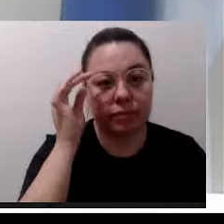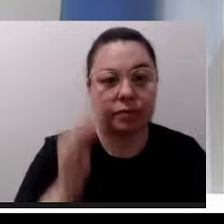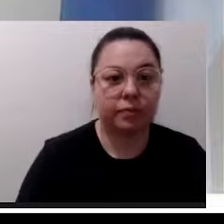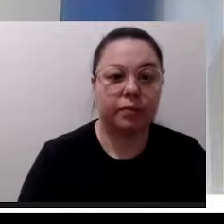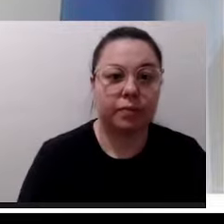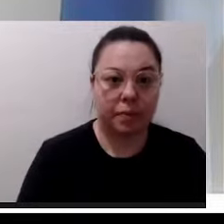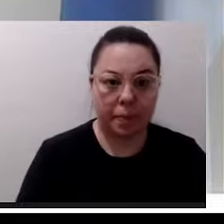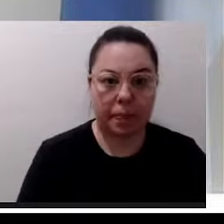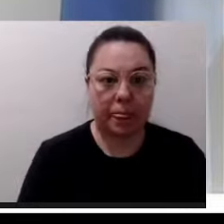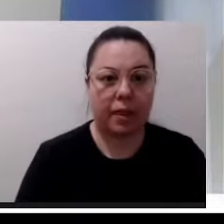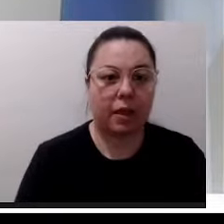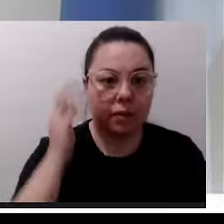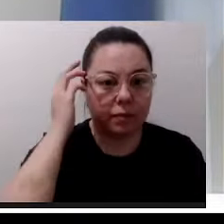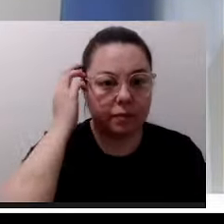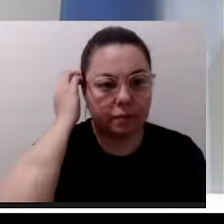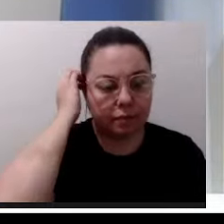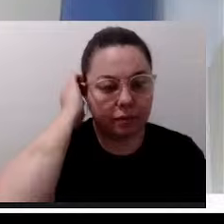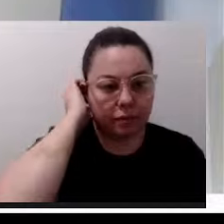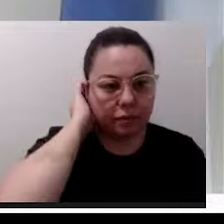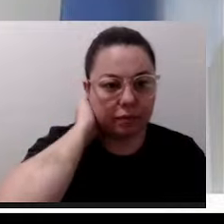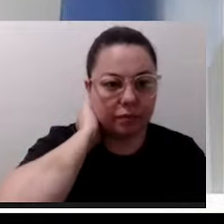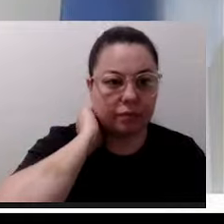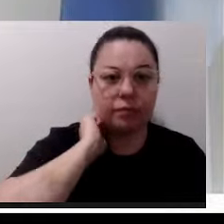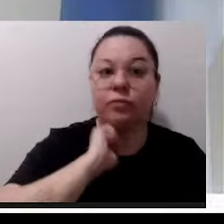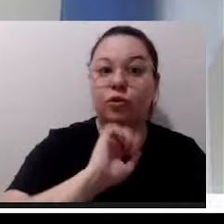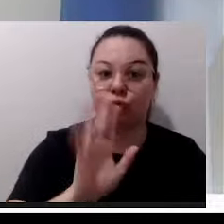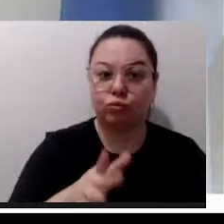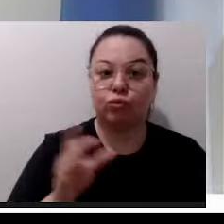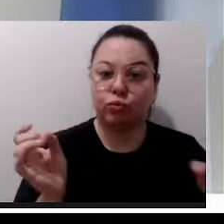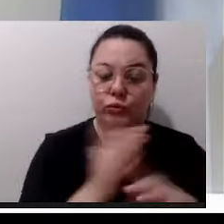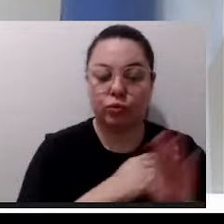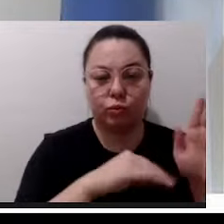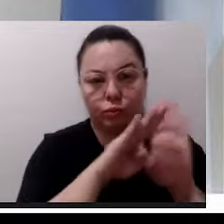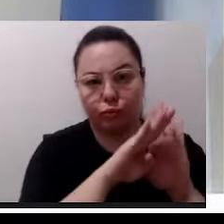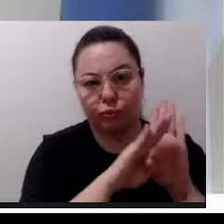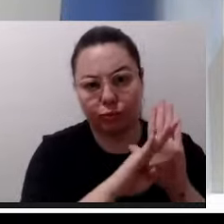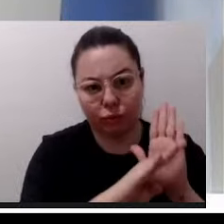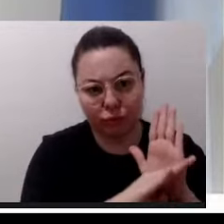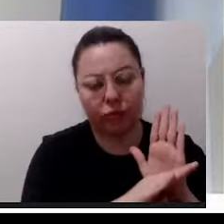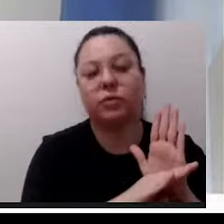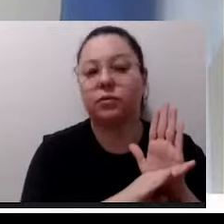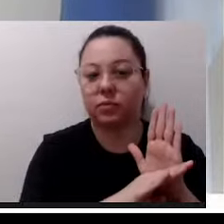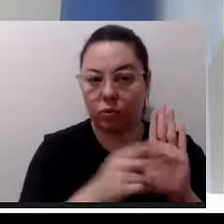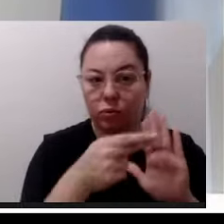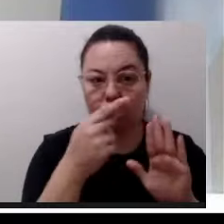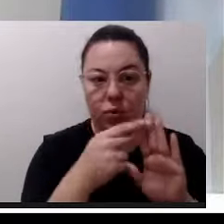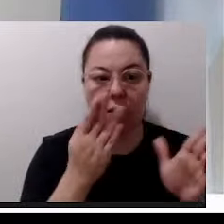Feitas as considerações, resta aprovada a resolução.